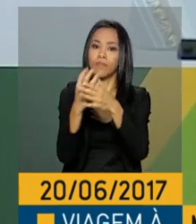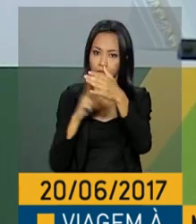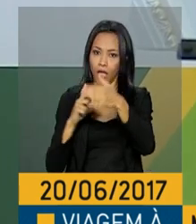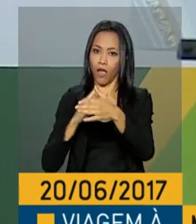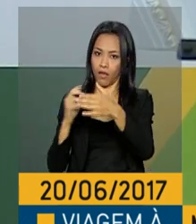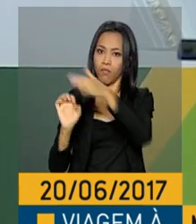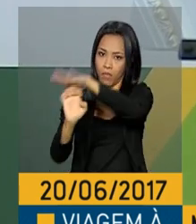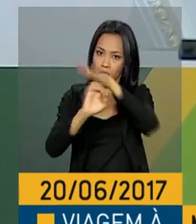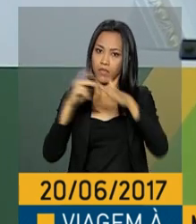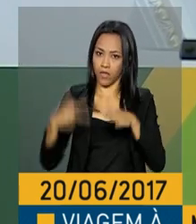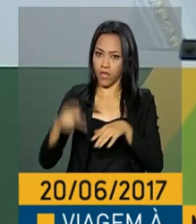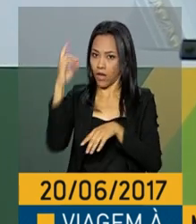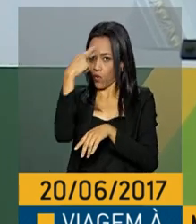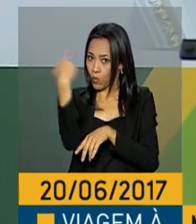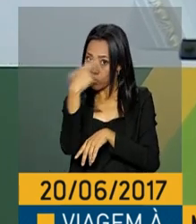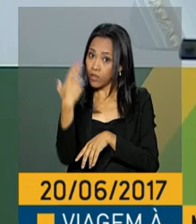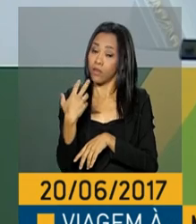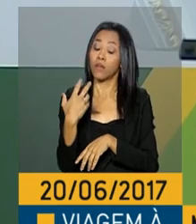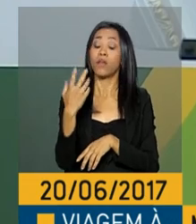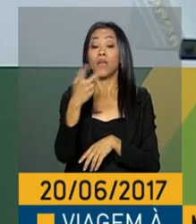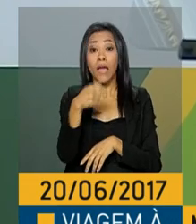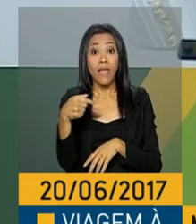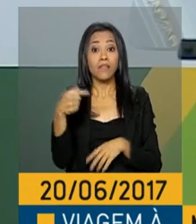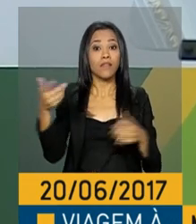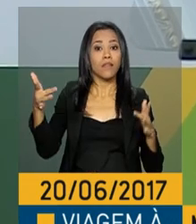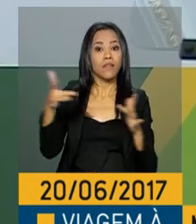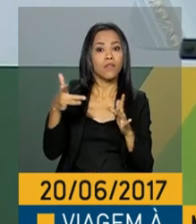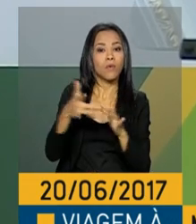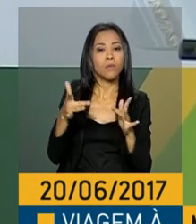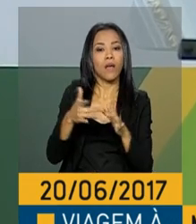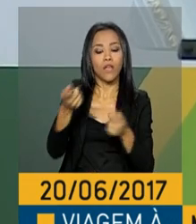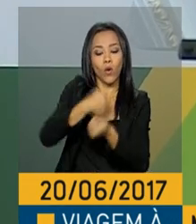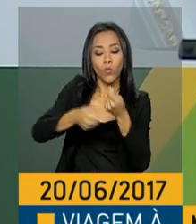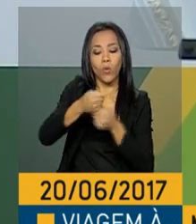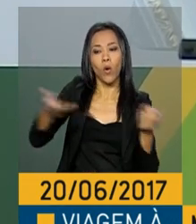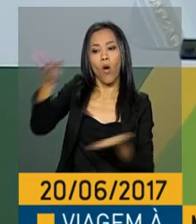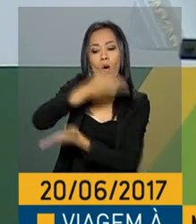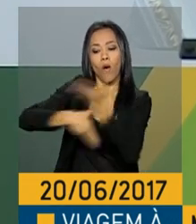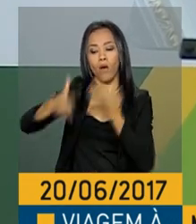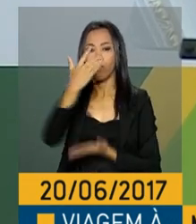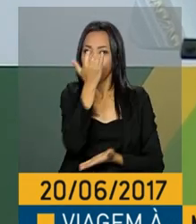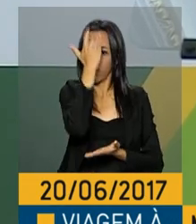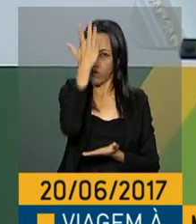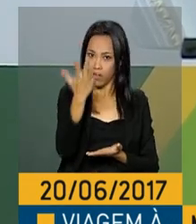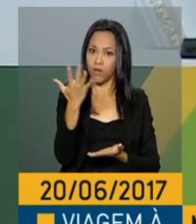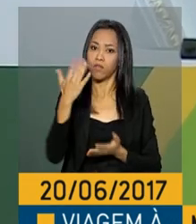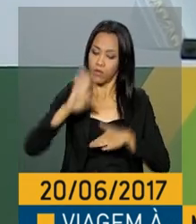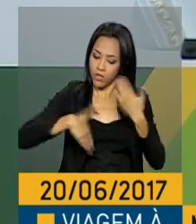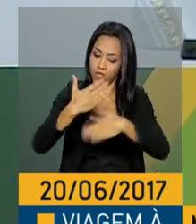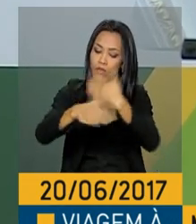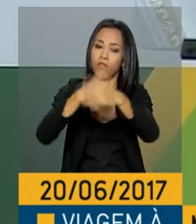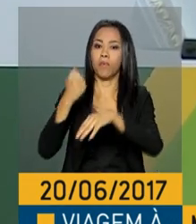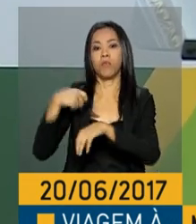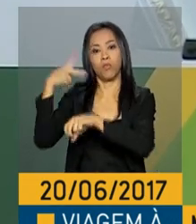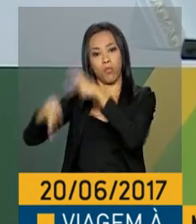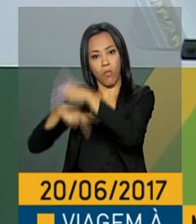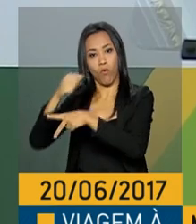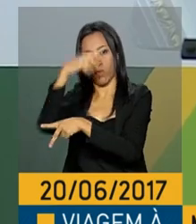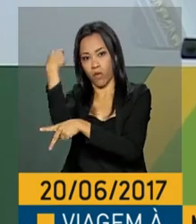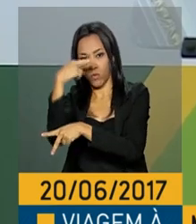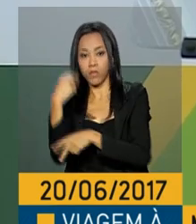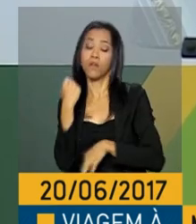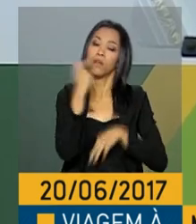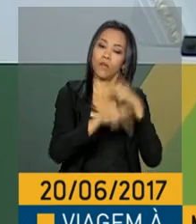esta interação, esta integração das nossas economias gerará facilidades e desenvolvimento para o povo russo e